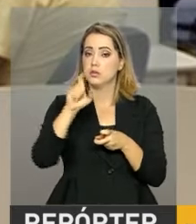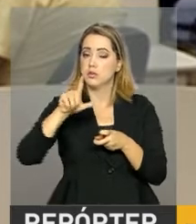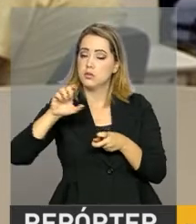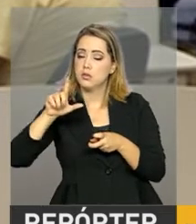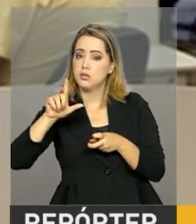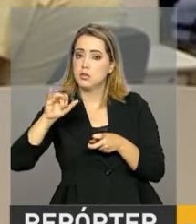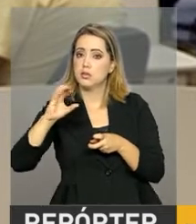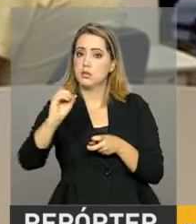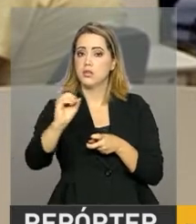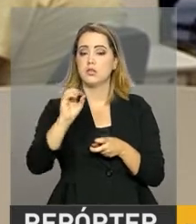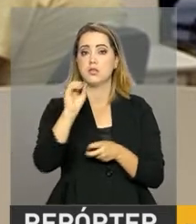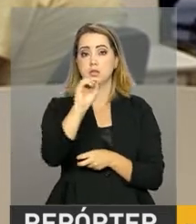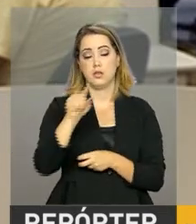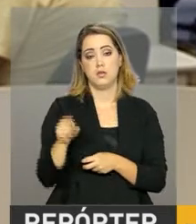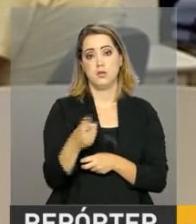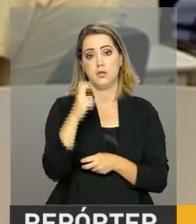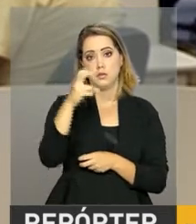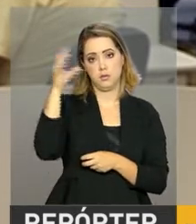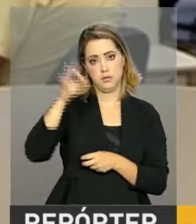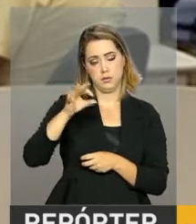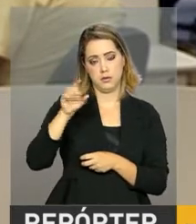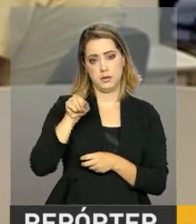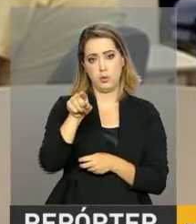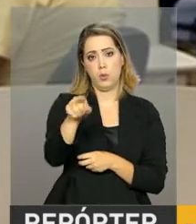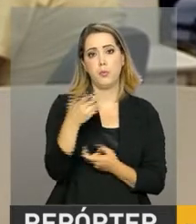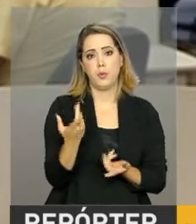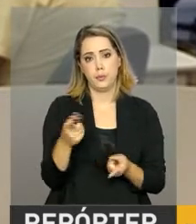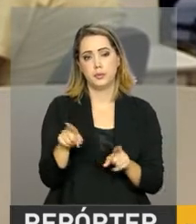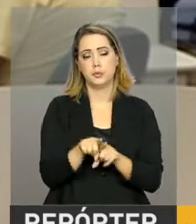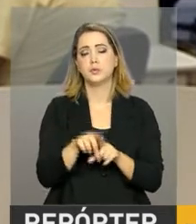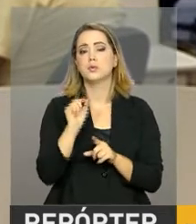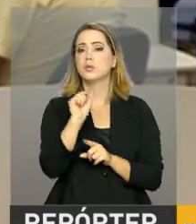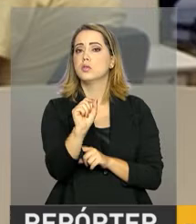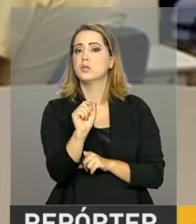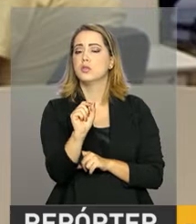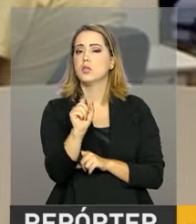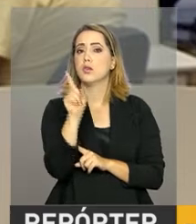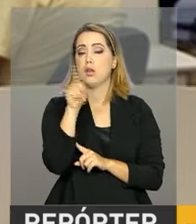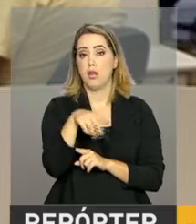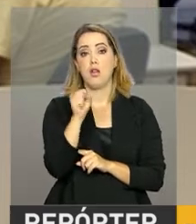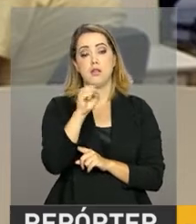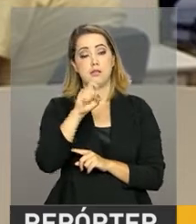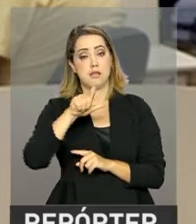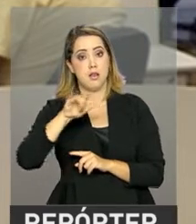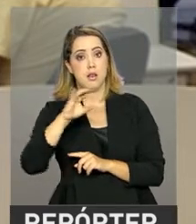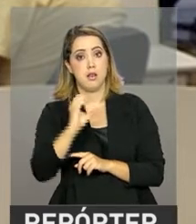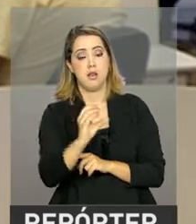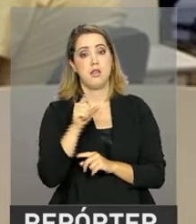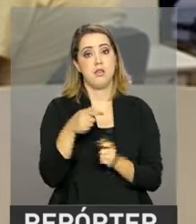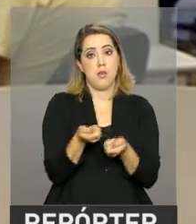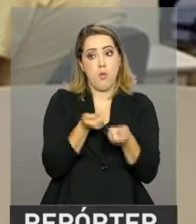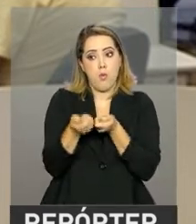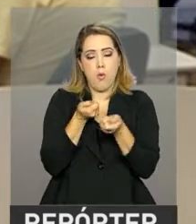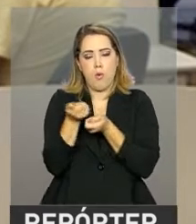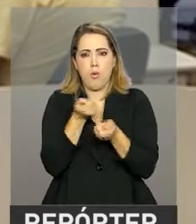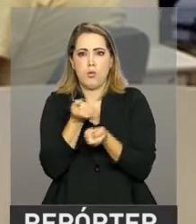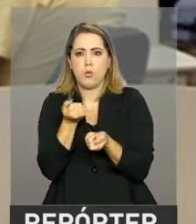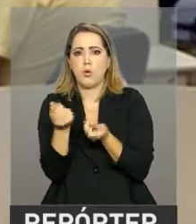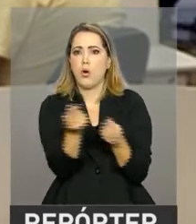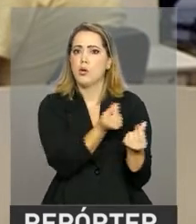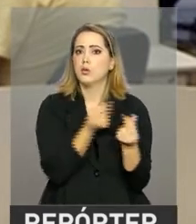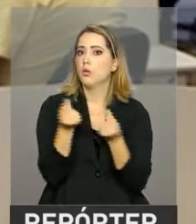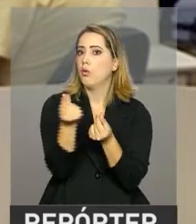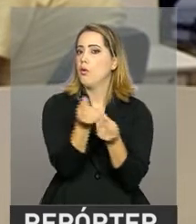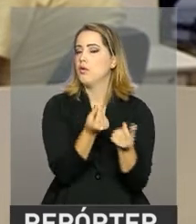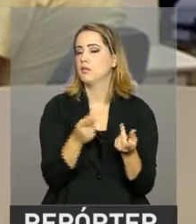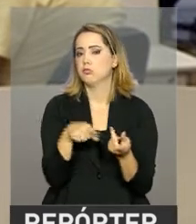em 0,5 pontos. Como a Selic é aí um dos principais mecanismos para dar uma segurada nos preços, o